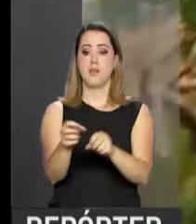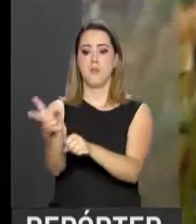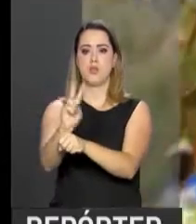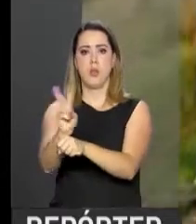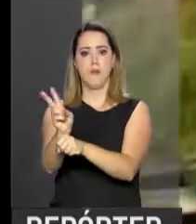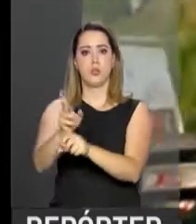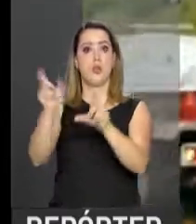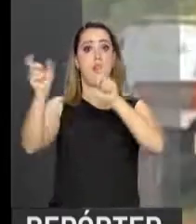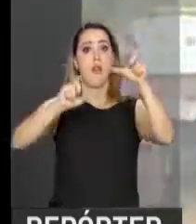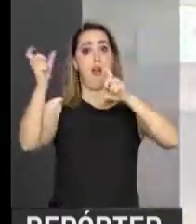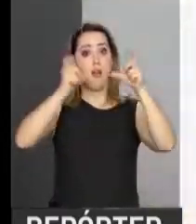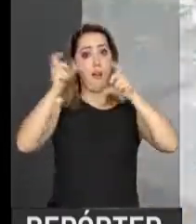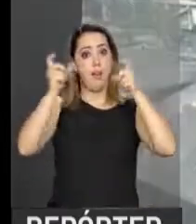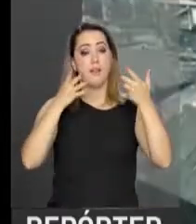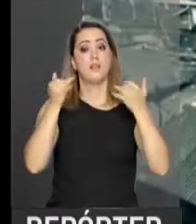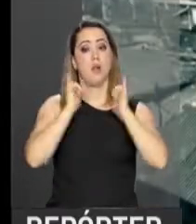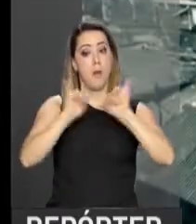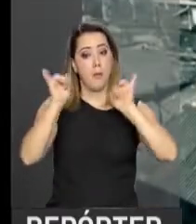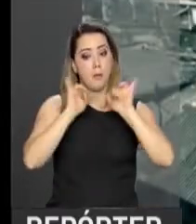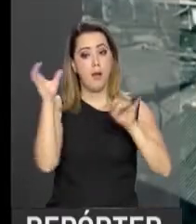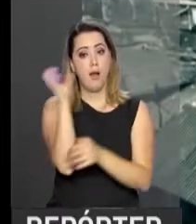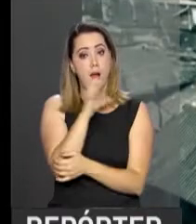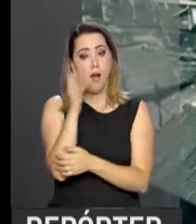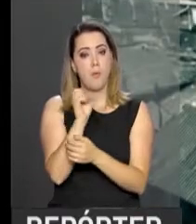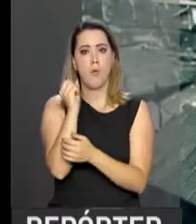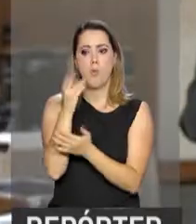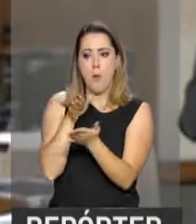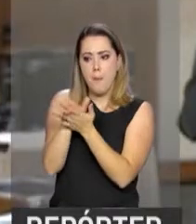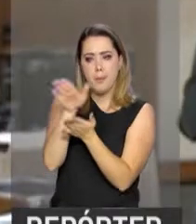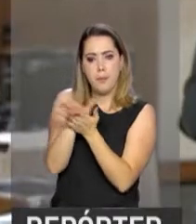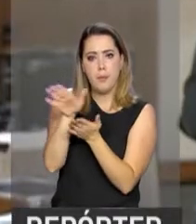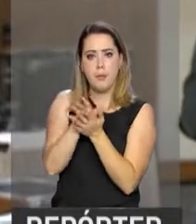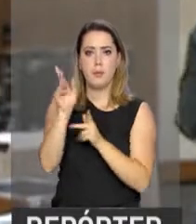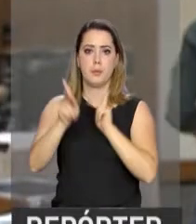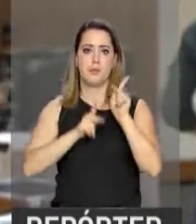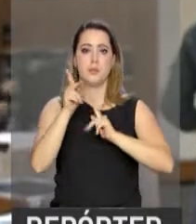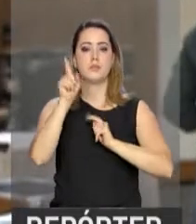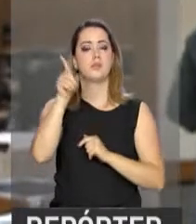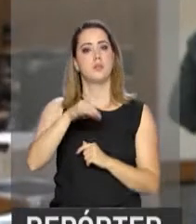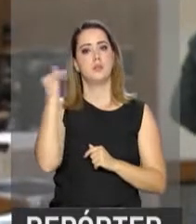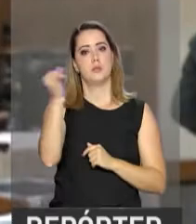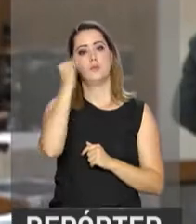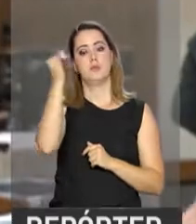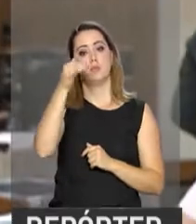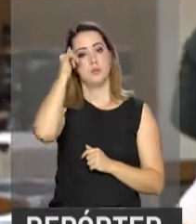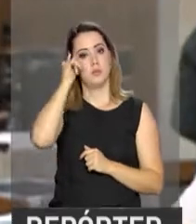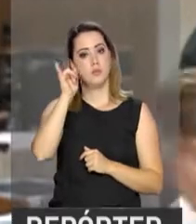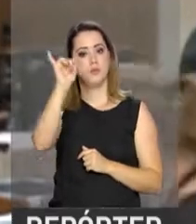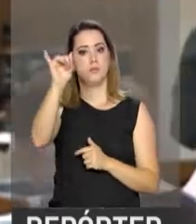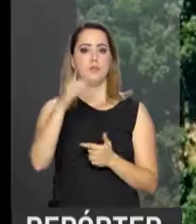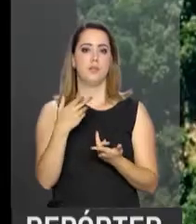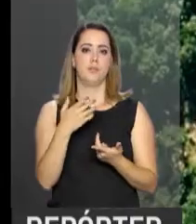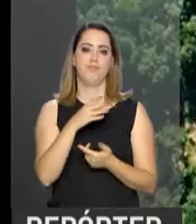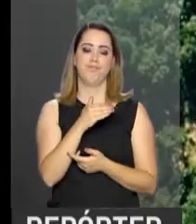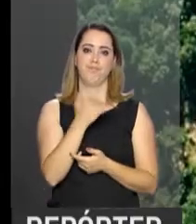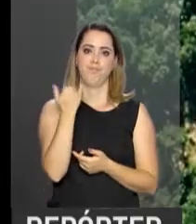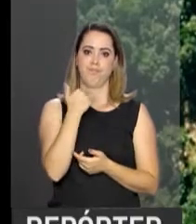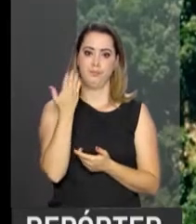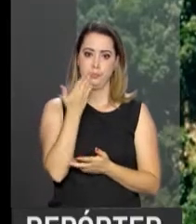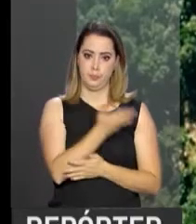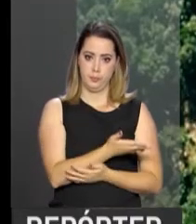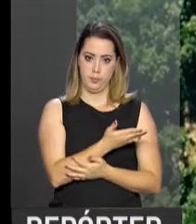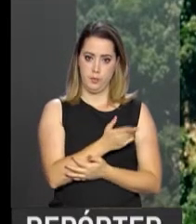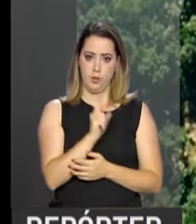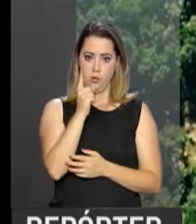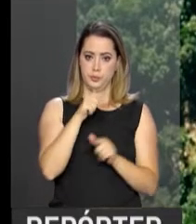e alerta de emergência além de um plano de fuga para a população são ações indispensáveis na prevenção de tragédias uma das ações do